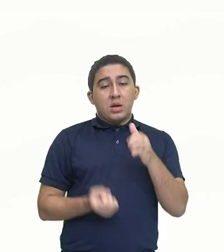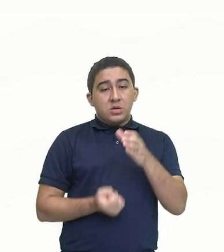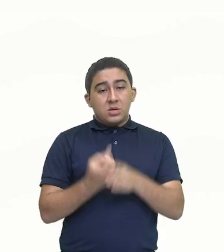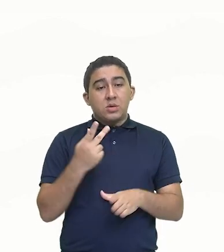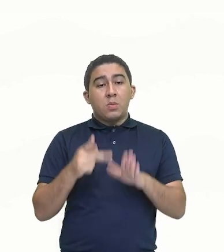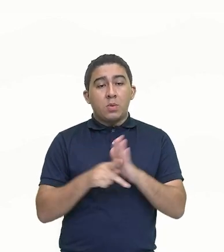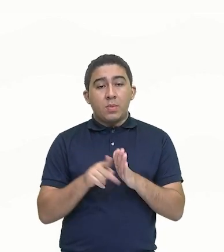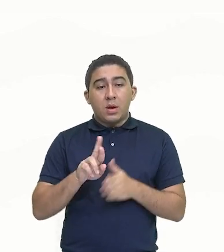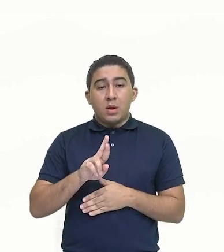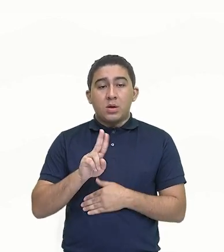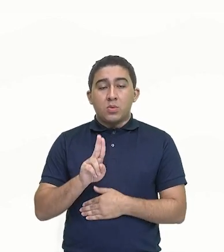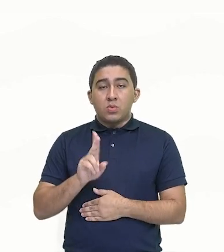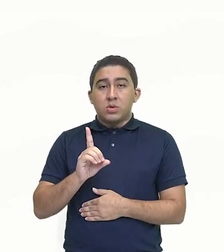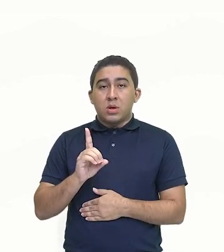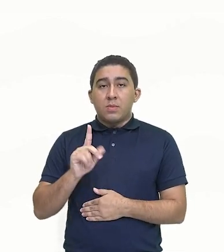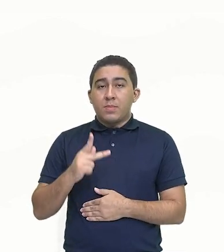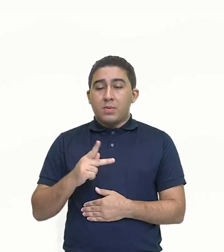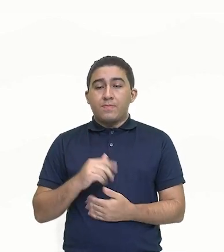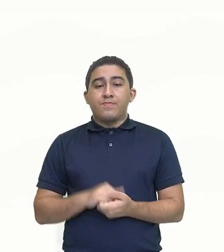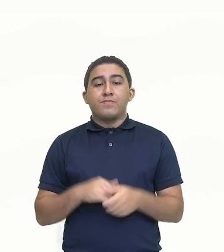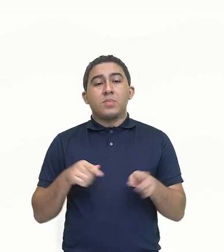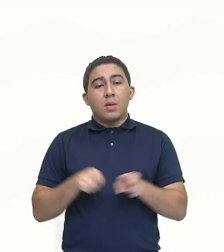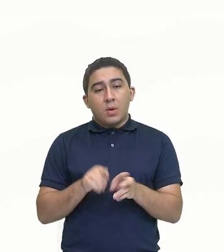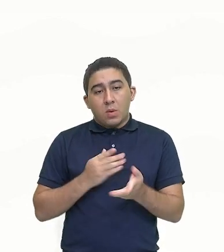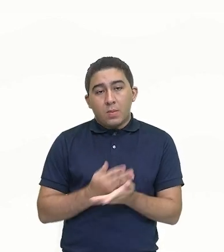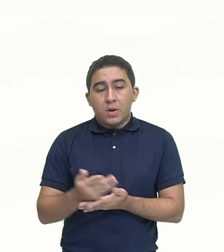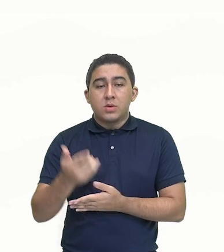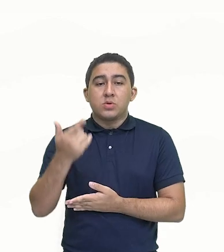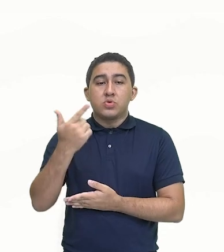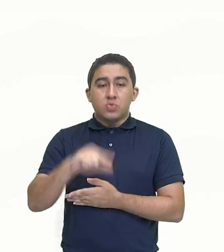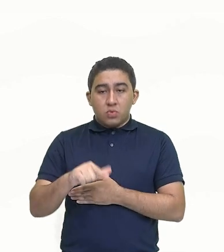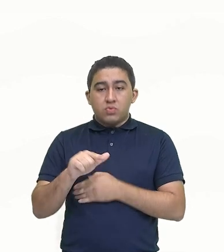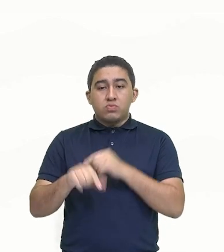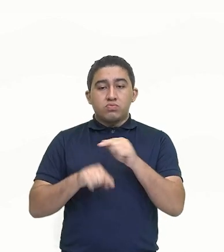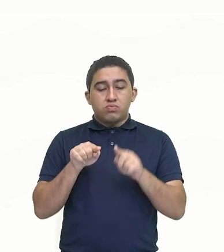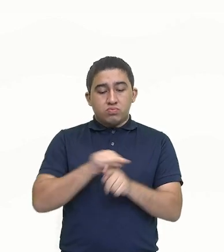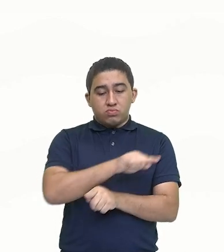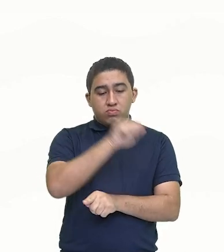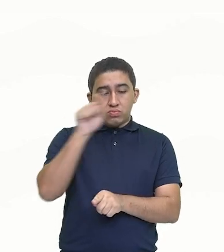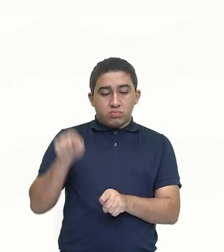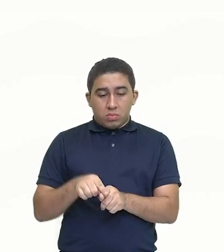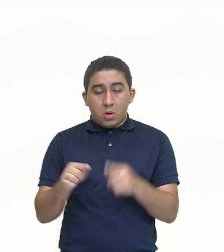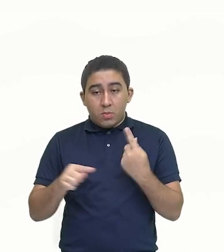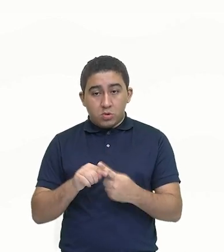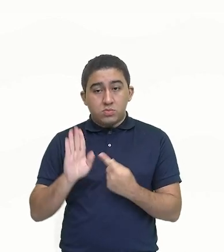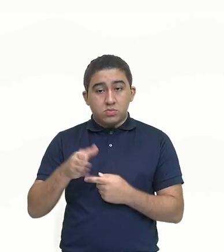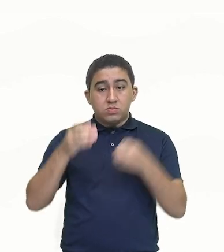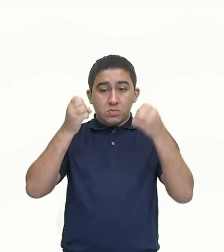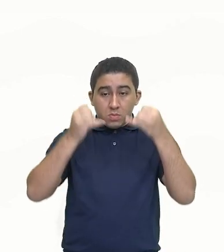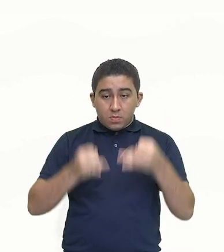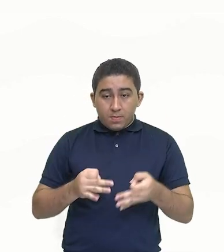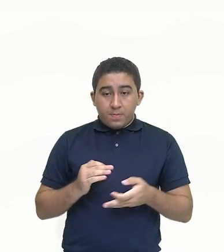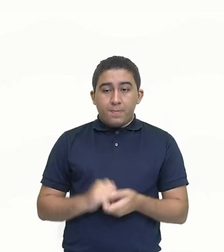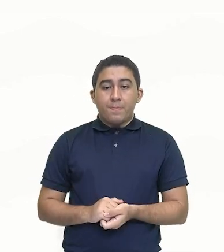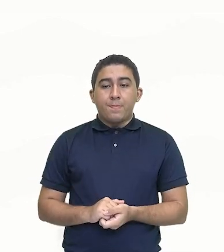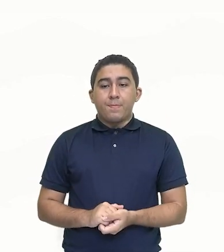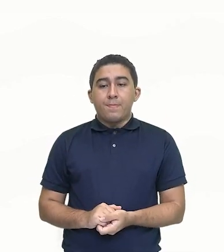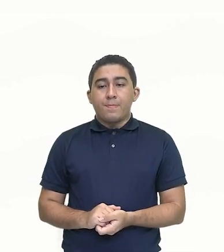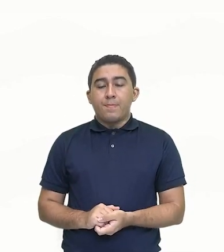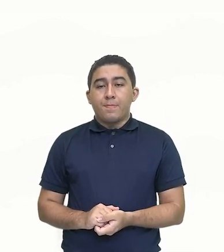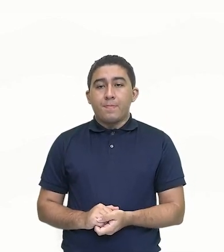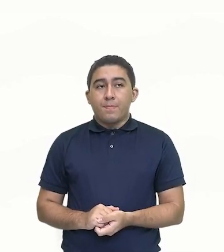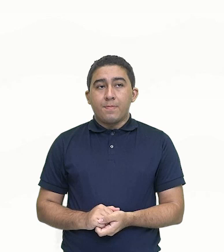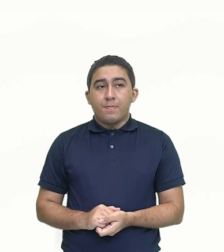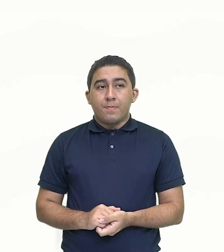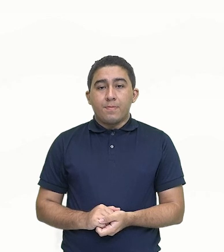da RuDP, e começa de novo o processo. Porque, como eu falei para vocês, existem aí